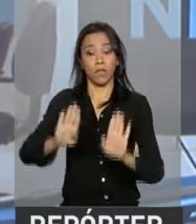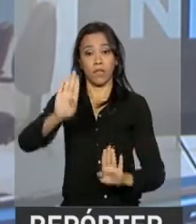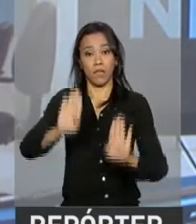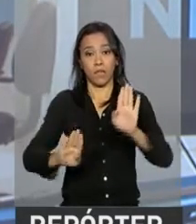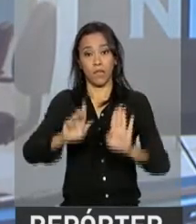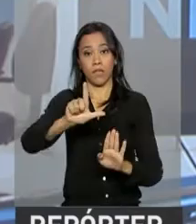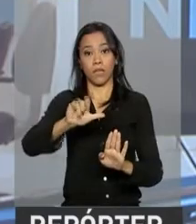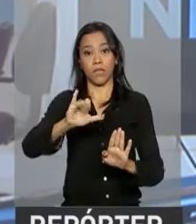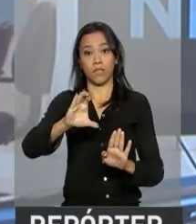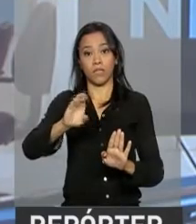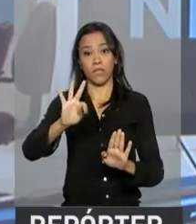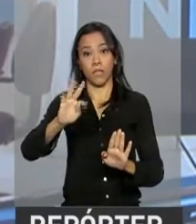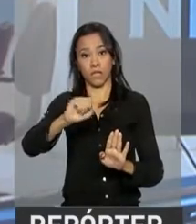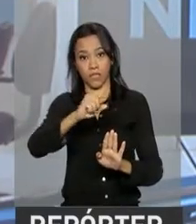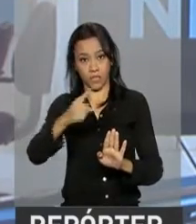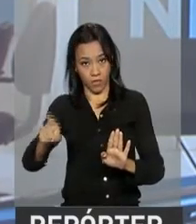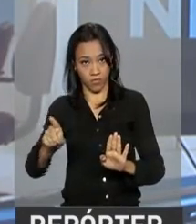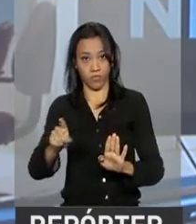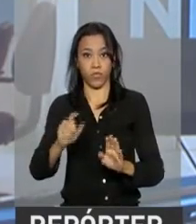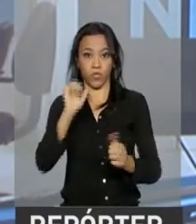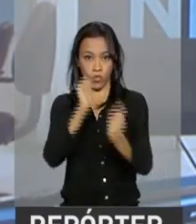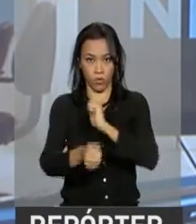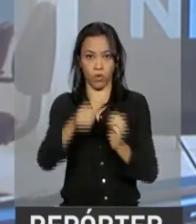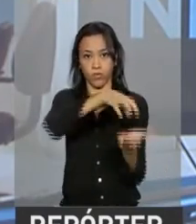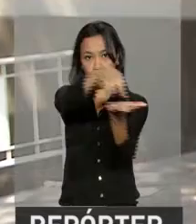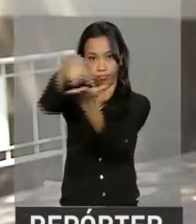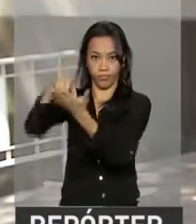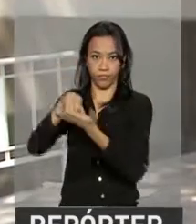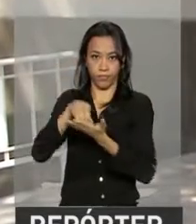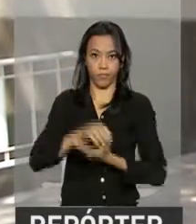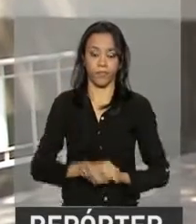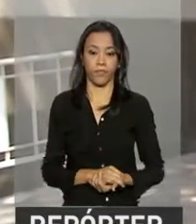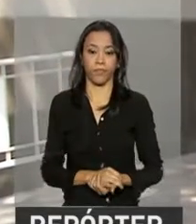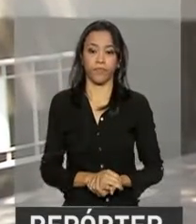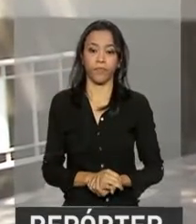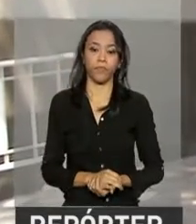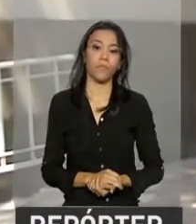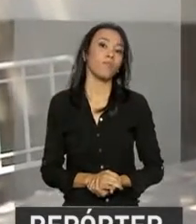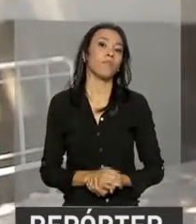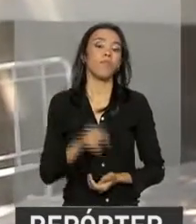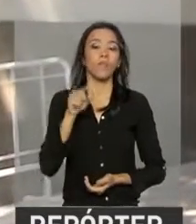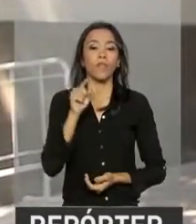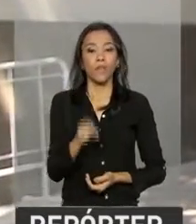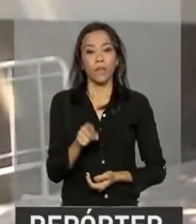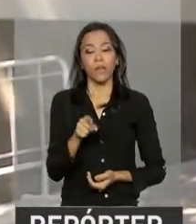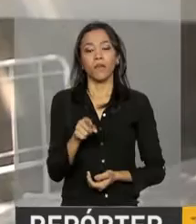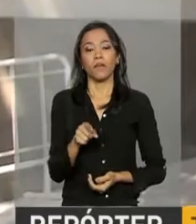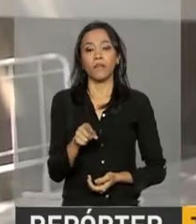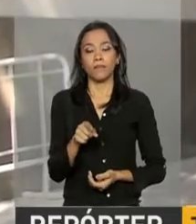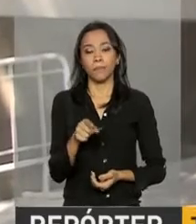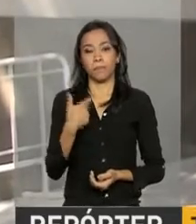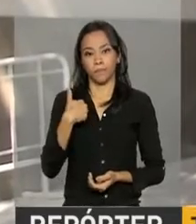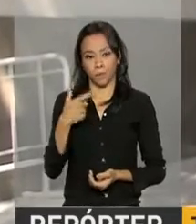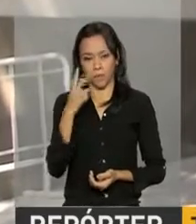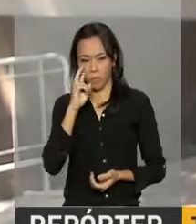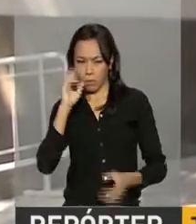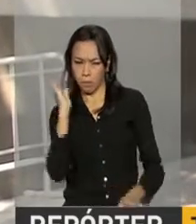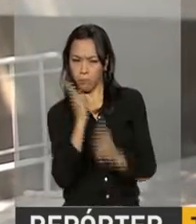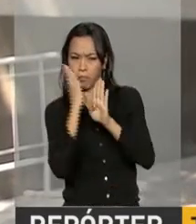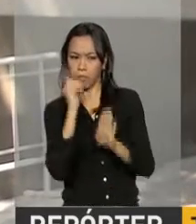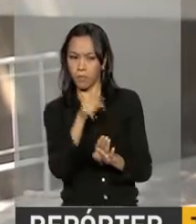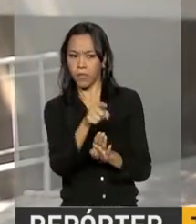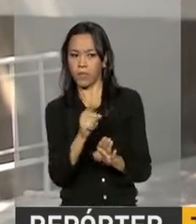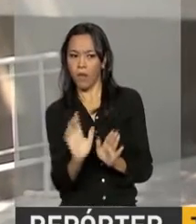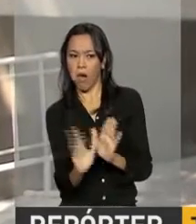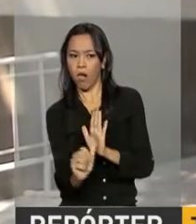convênios de algumas confederações esportivas se verificou no âmbito da i do esquema fraudulento é pelo menos